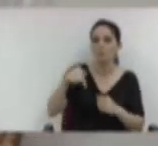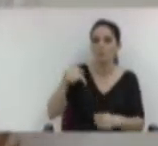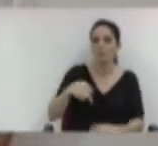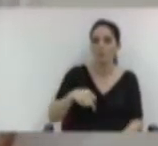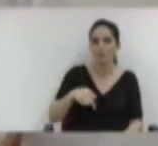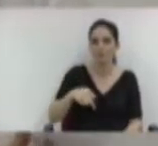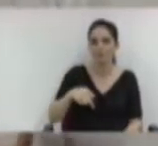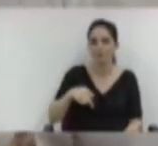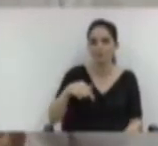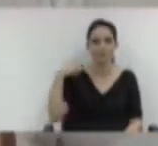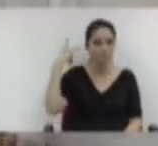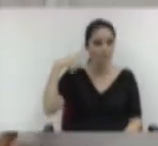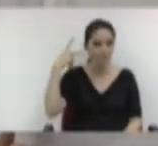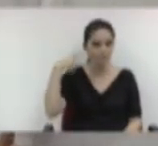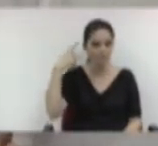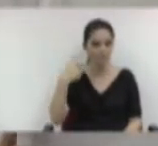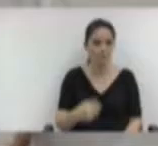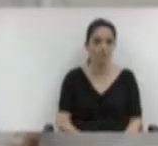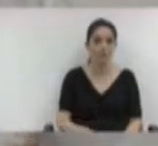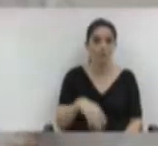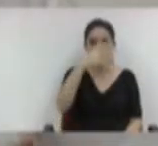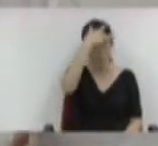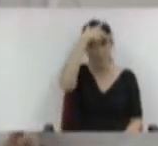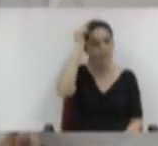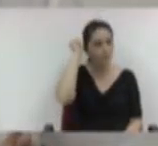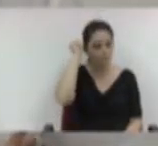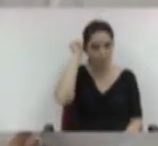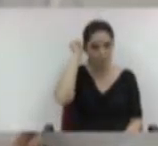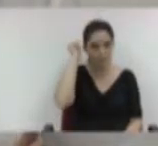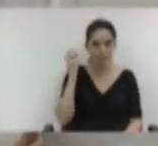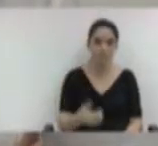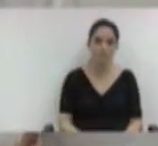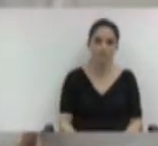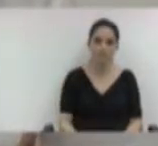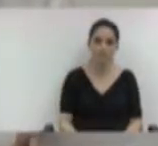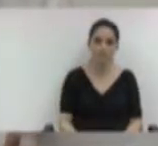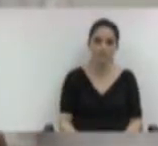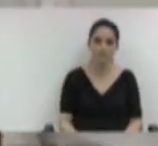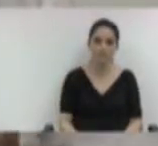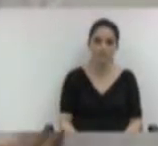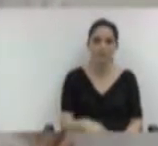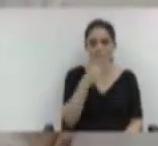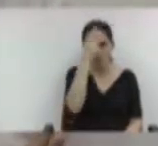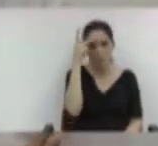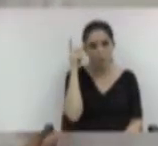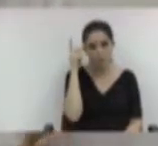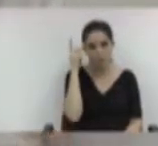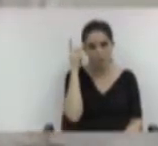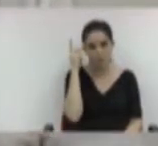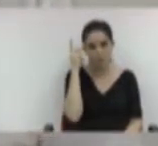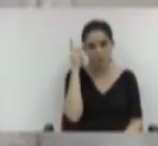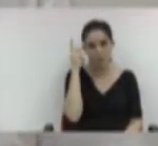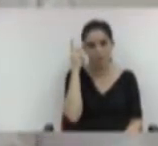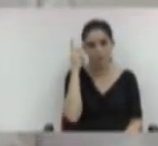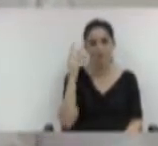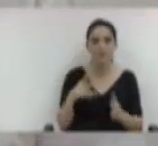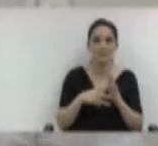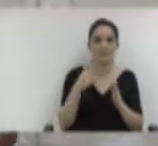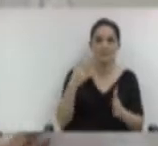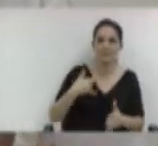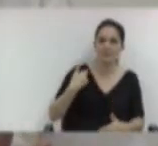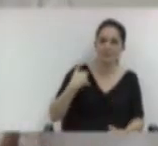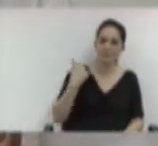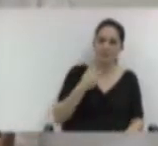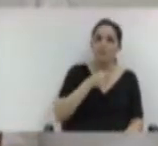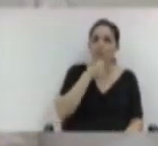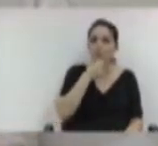Newton? As pessoas fazem isso. Agora, recente, um pessoal da terceira idade me disse que quer conhecer o piscinão. Vamos lá,